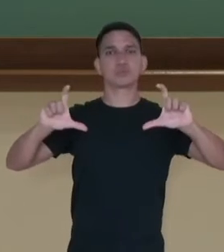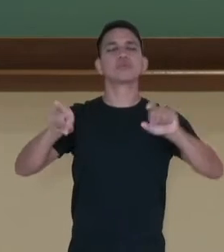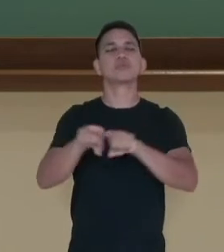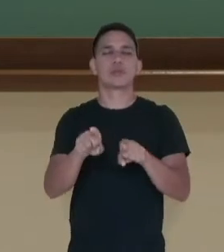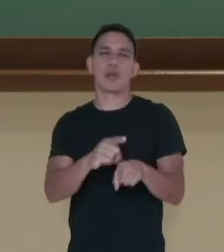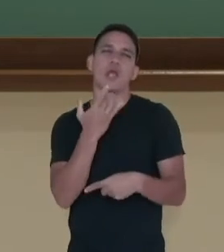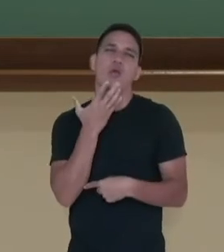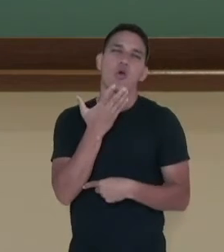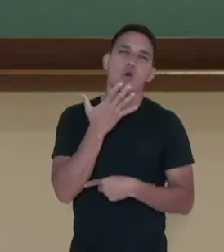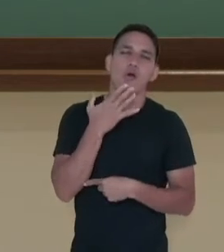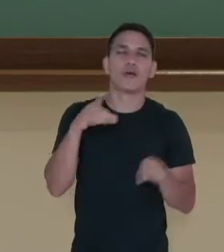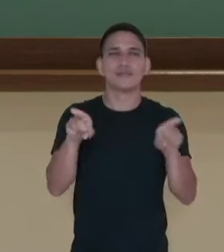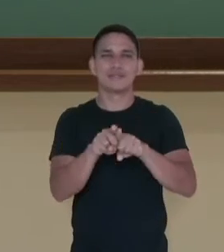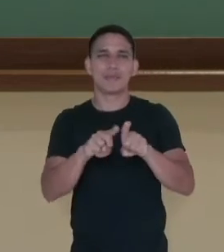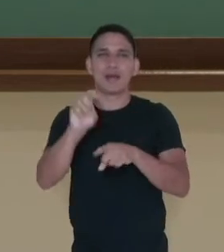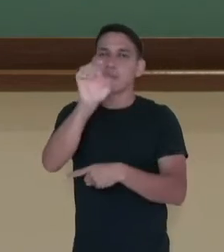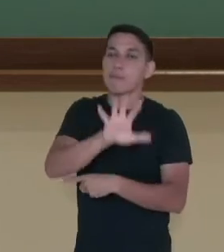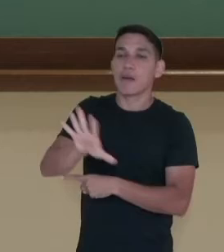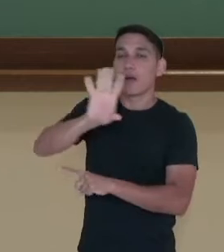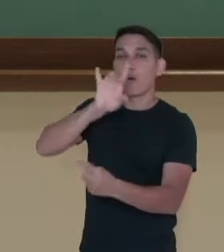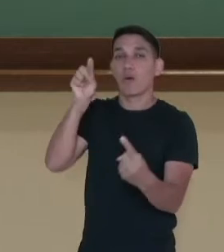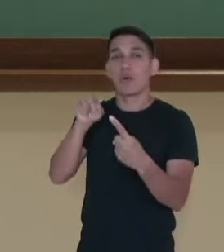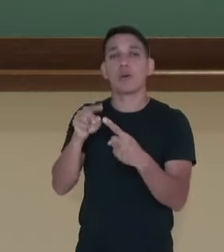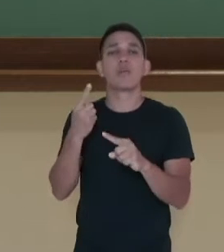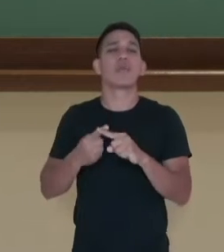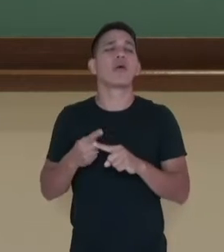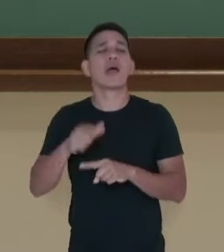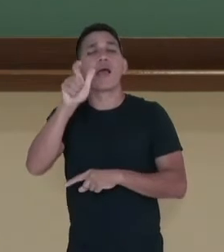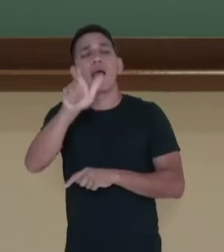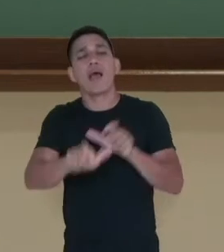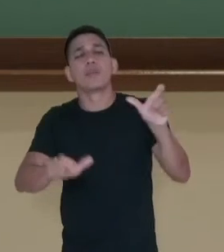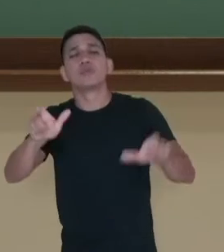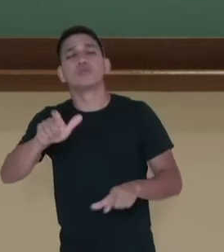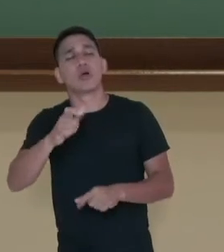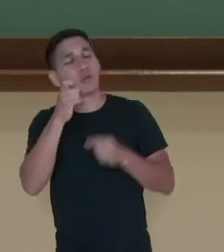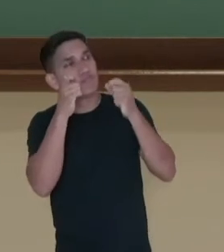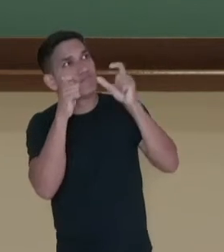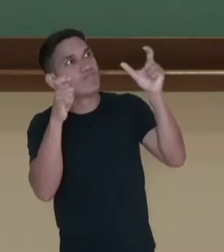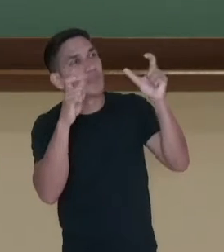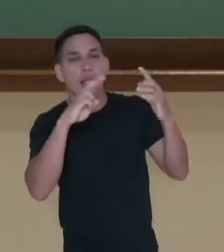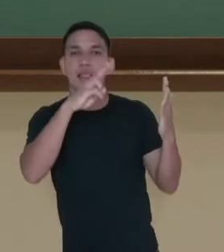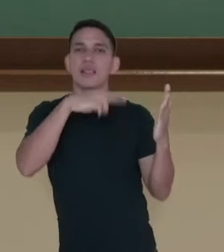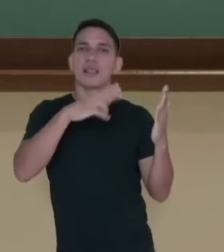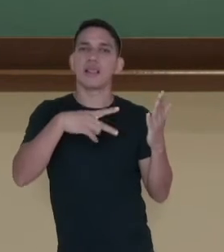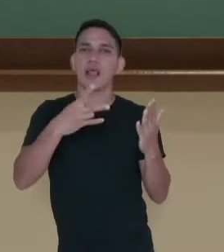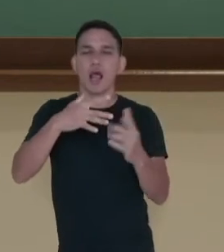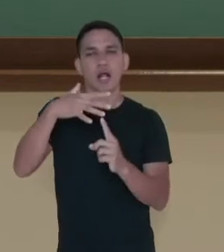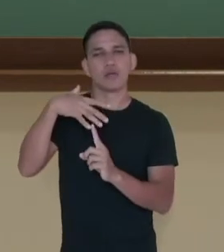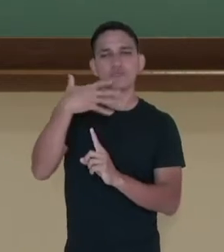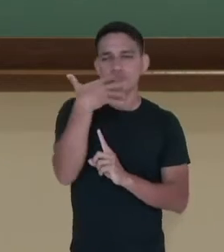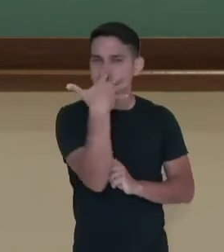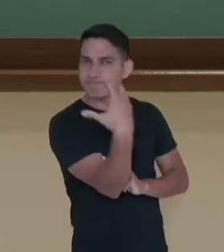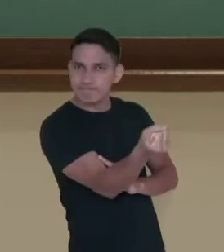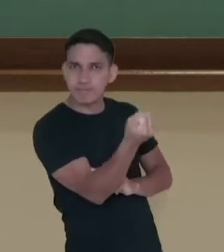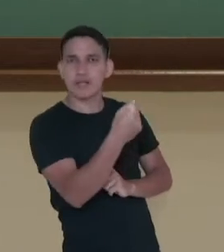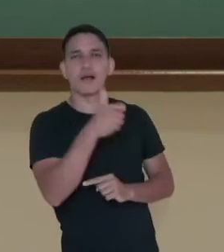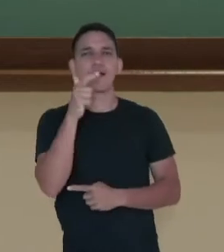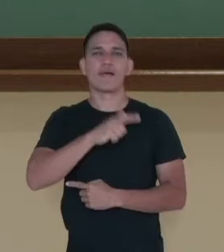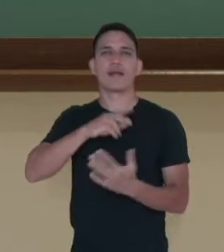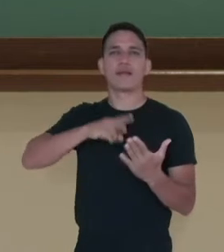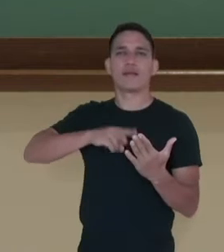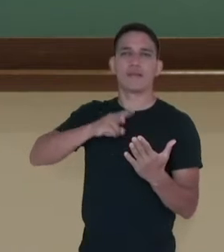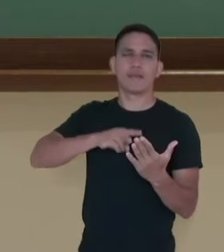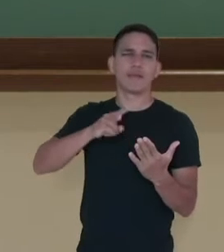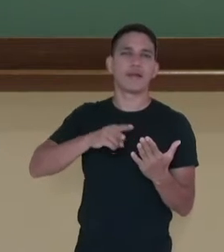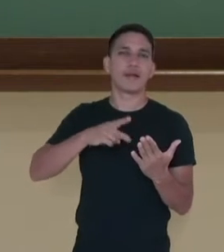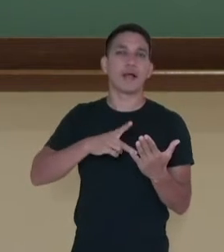né? Imagens, justamente para chamar a atenção do leitor, para persuadir, né? Convencer aí sobre algo que está